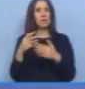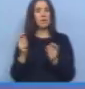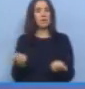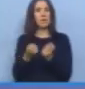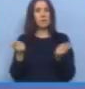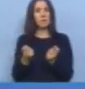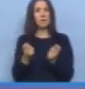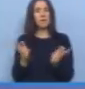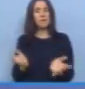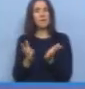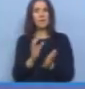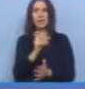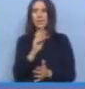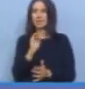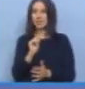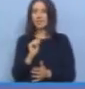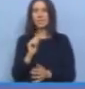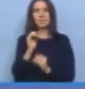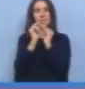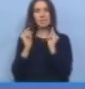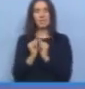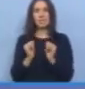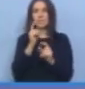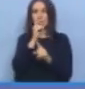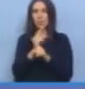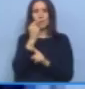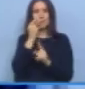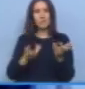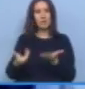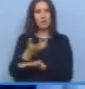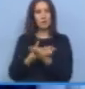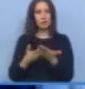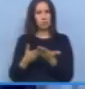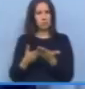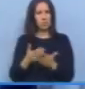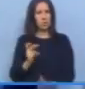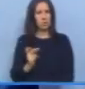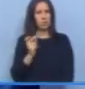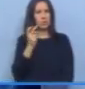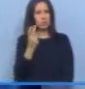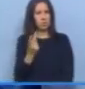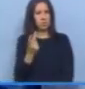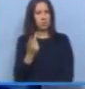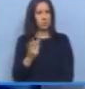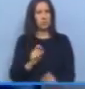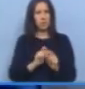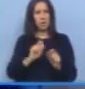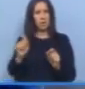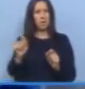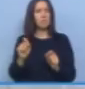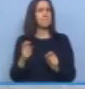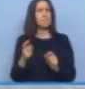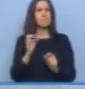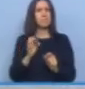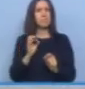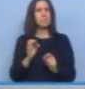campanha promovida pela Caritas Internacional, Partilhar a Viagem. Será por 2 anos. Em que é que